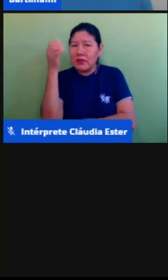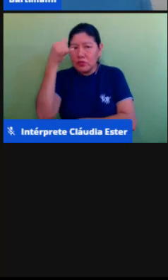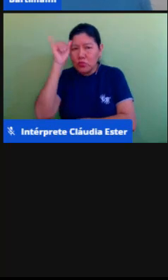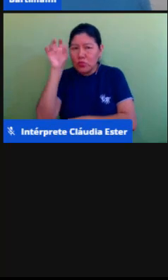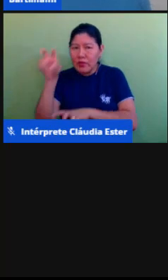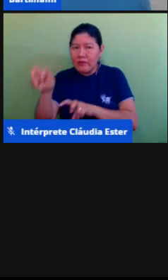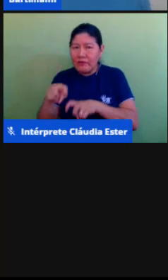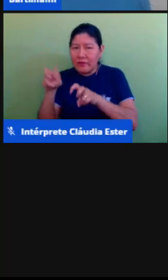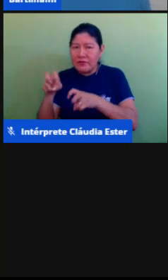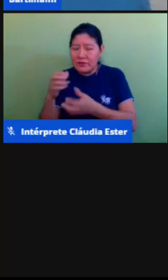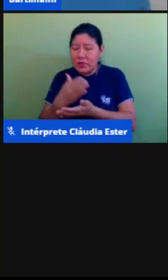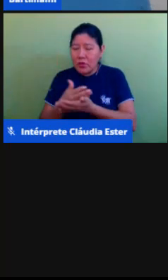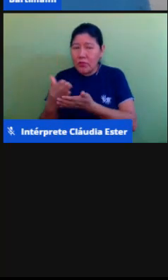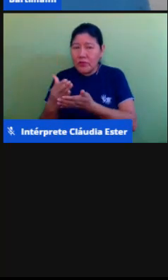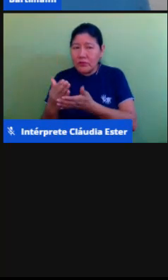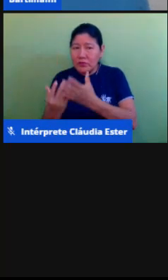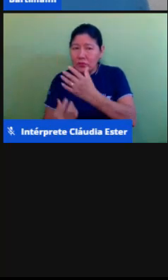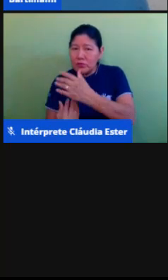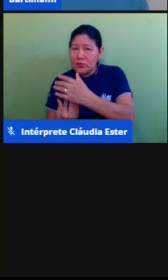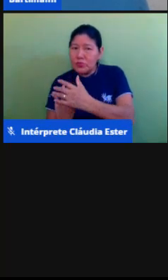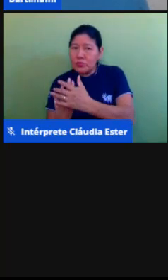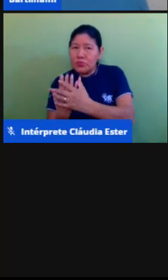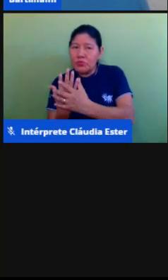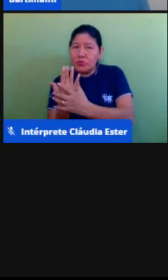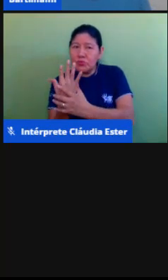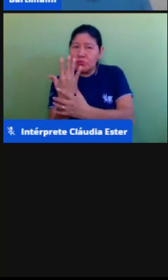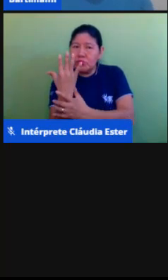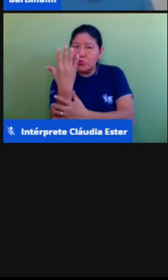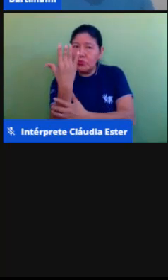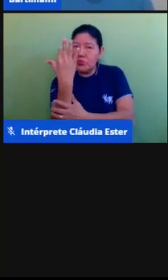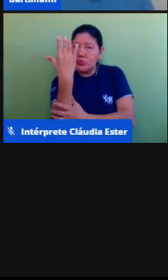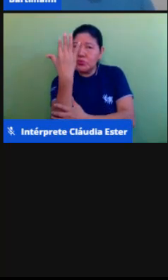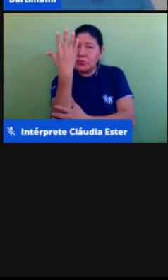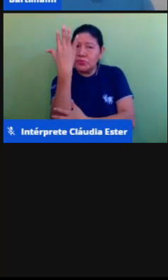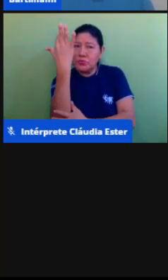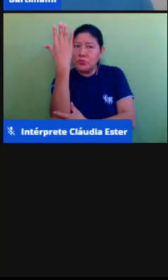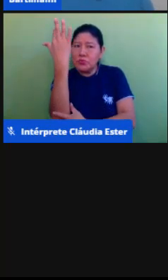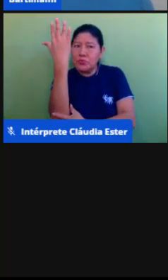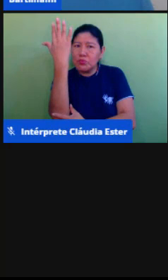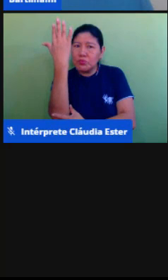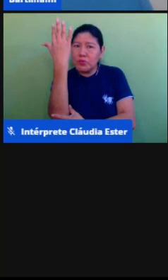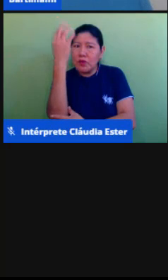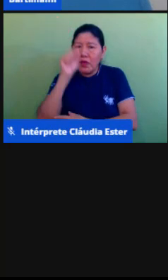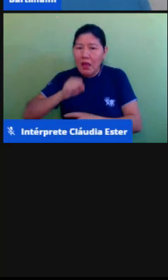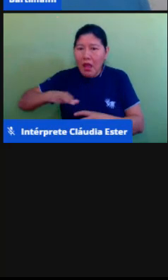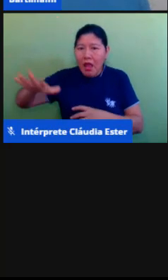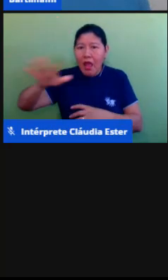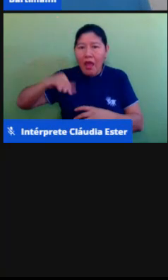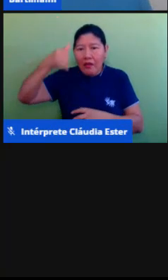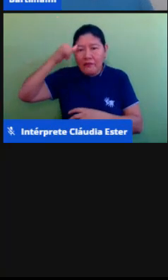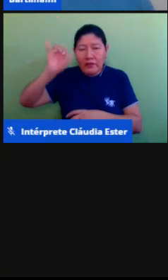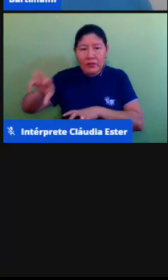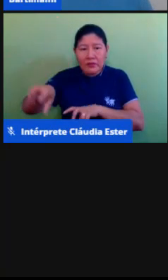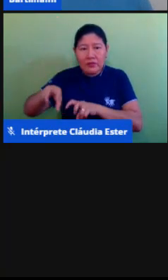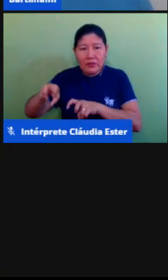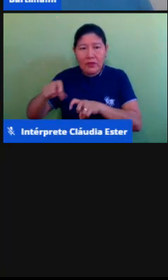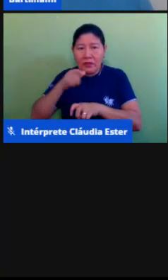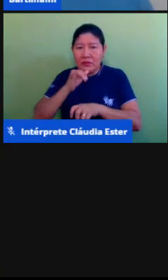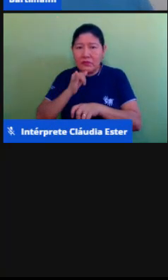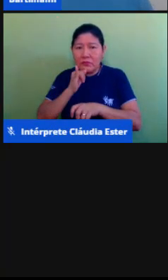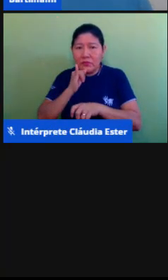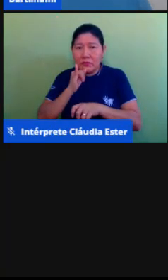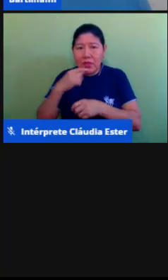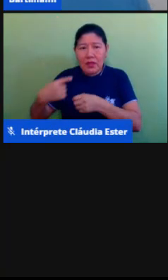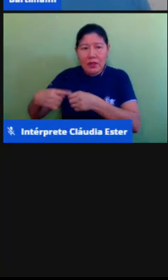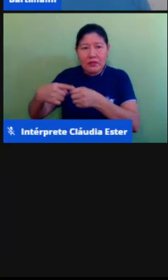fazenda, que iniciou atividades ali em duas grandes áreas rurais, né, Fazenda Perdiz e Fazenda Nazaré, na região de